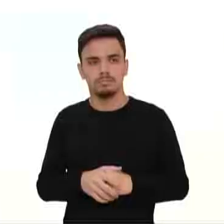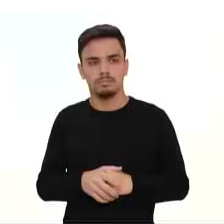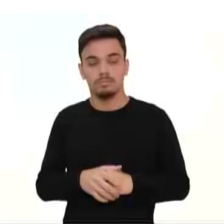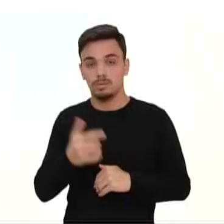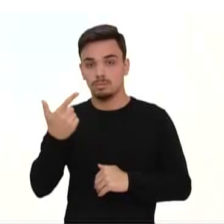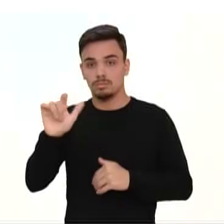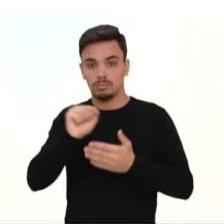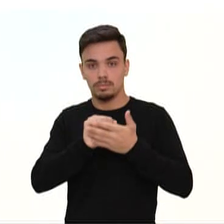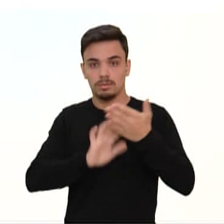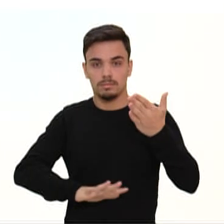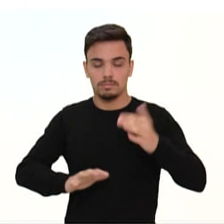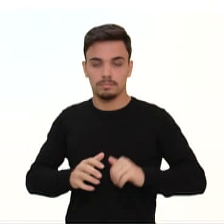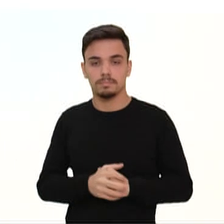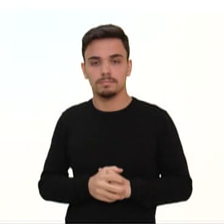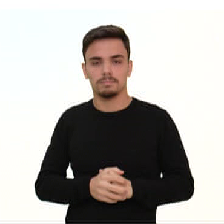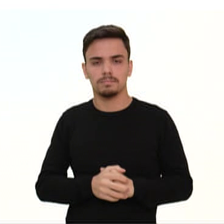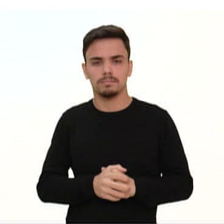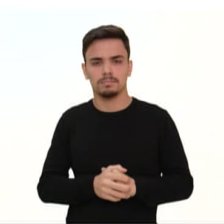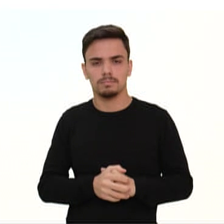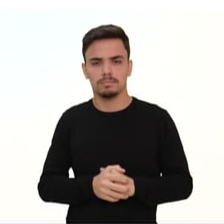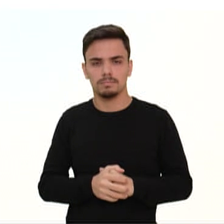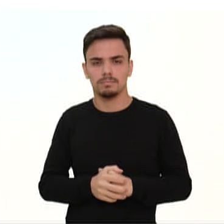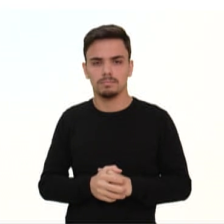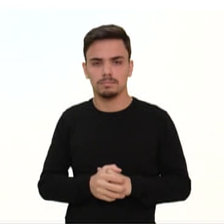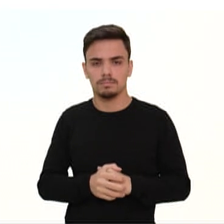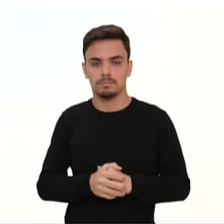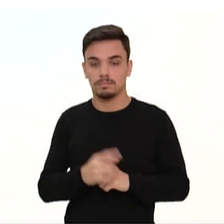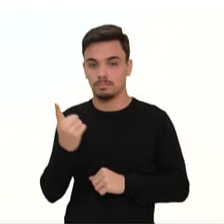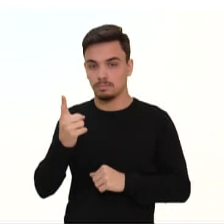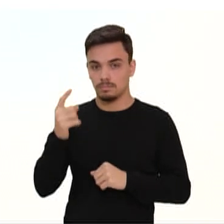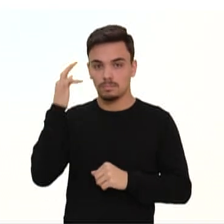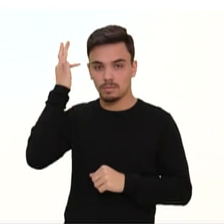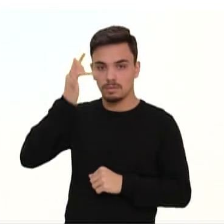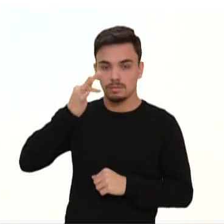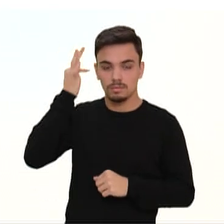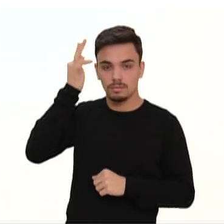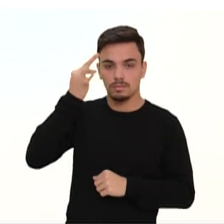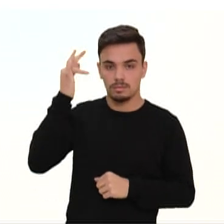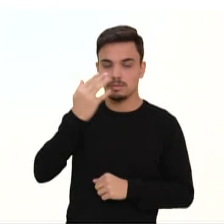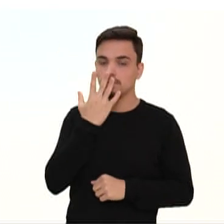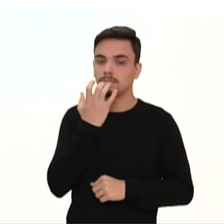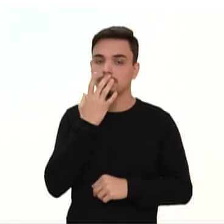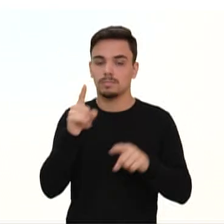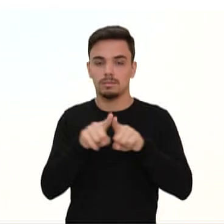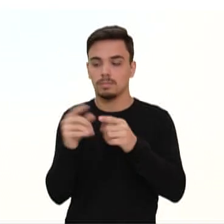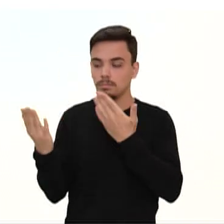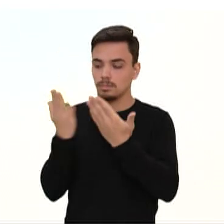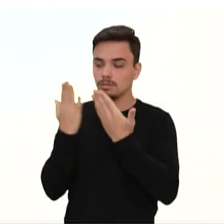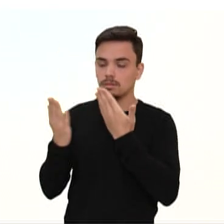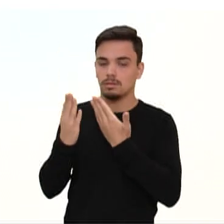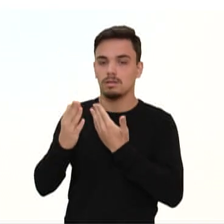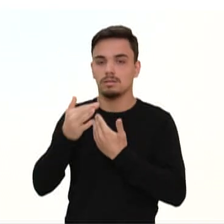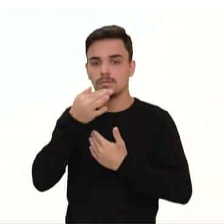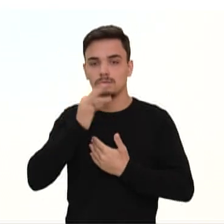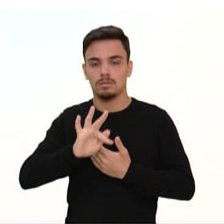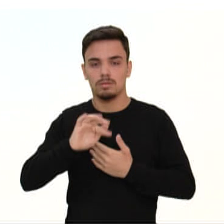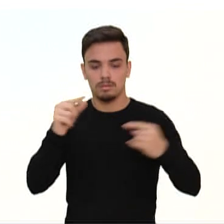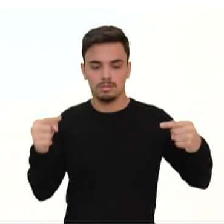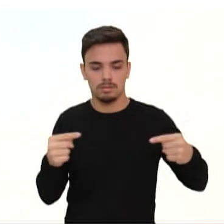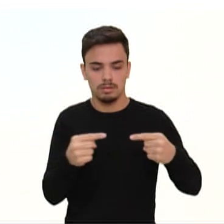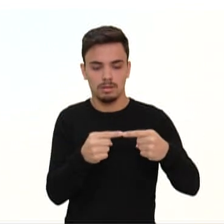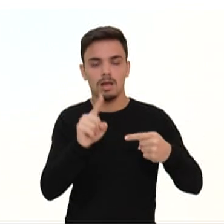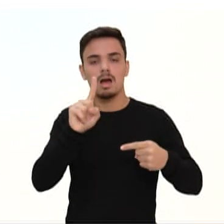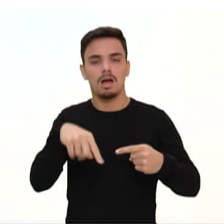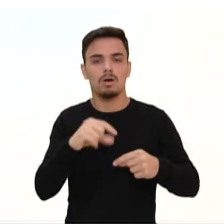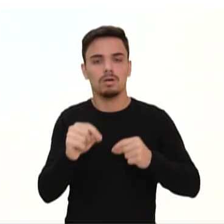último exercício. Um dos pontos em que a filosofia de Nietzsche e a psicanálise de Freud se ligam é, alternativa